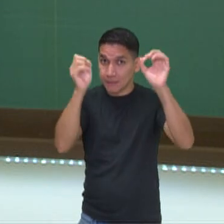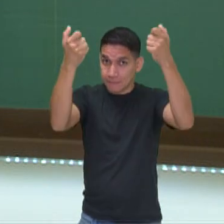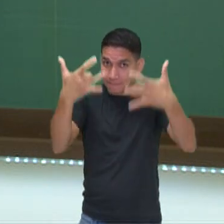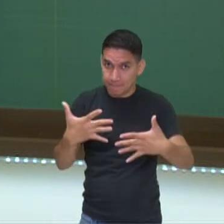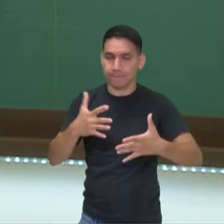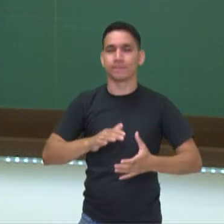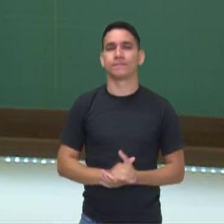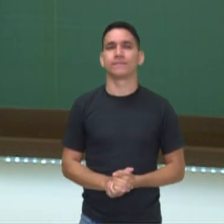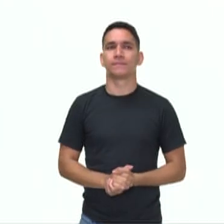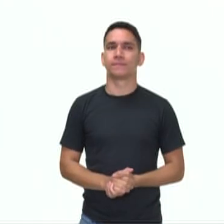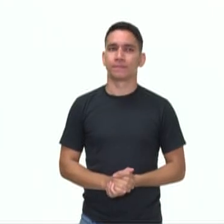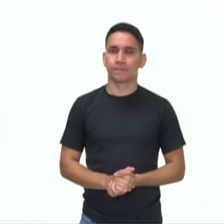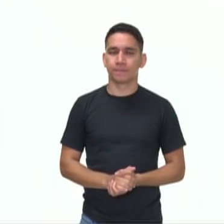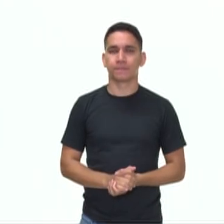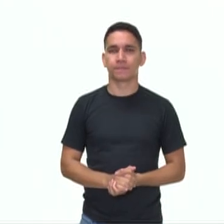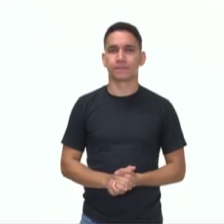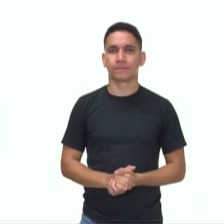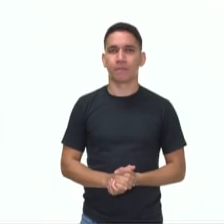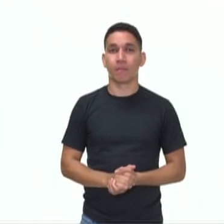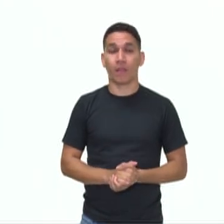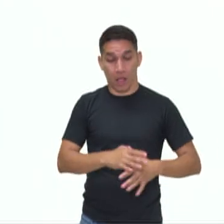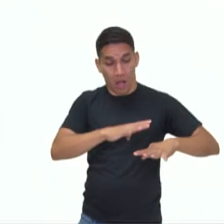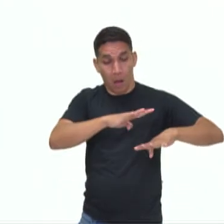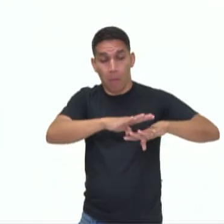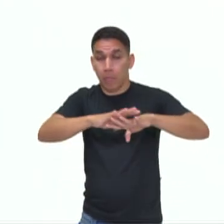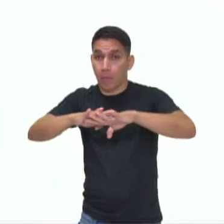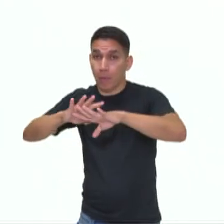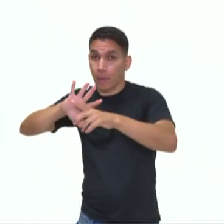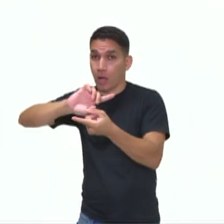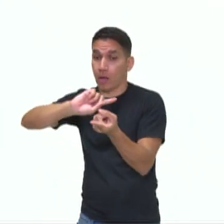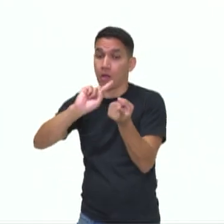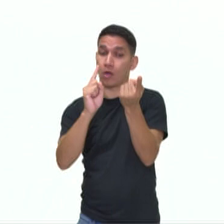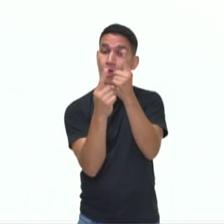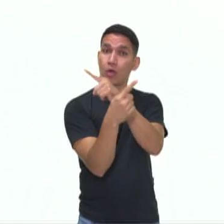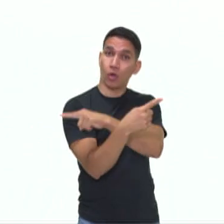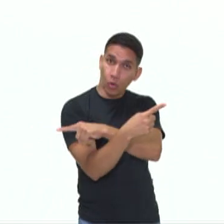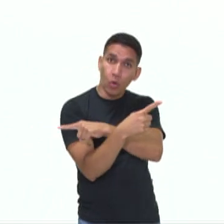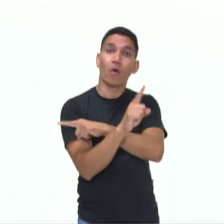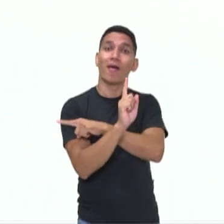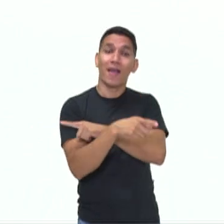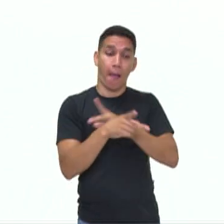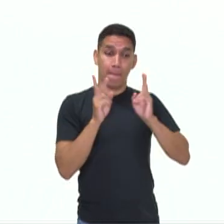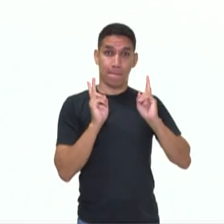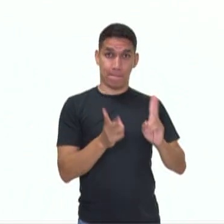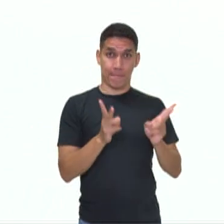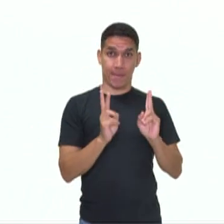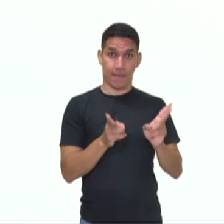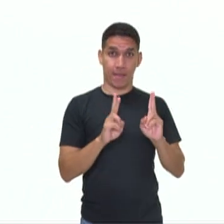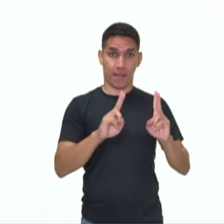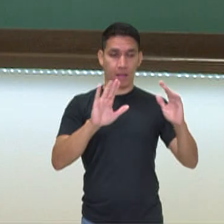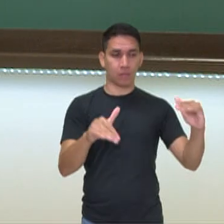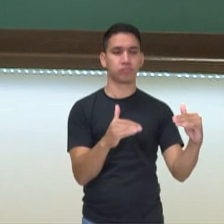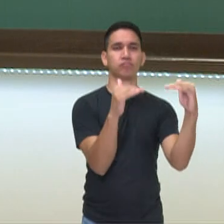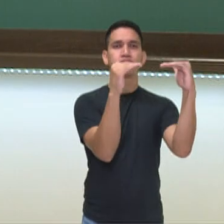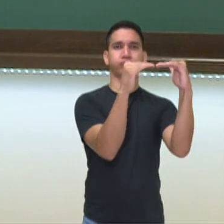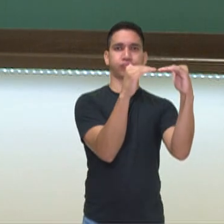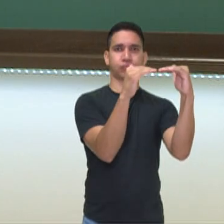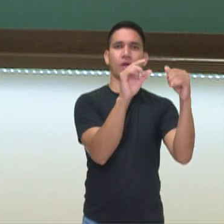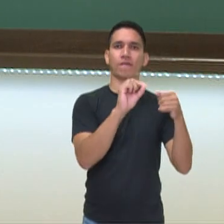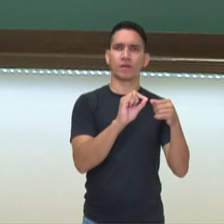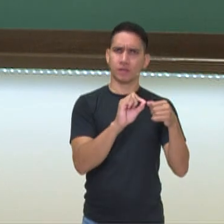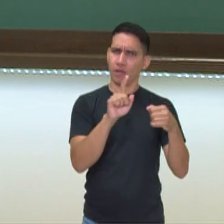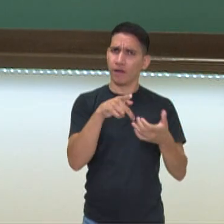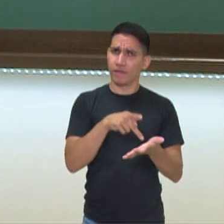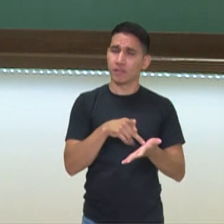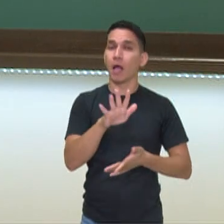prof. As operações inversas, elas estão numa mesma hierarquia de resolução. Não é